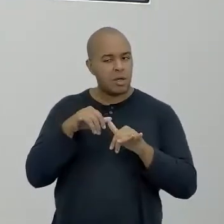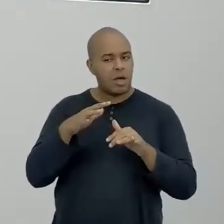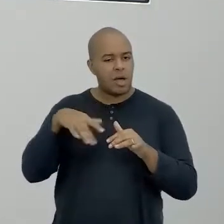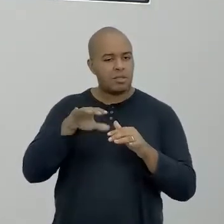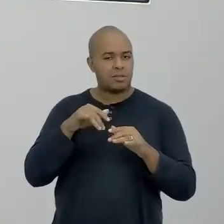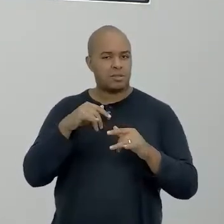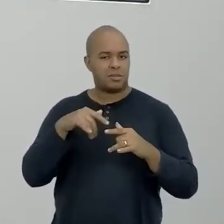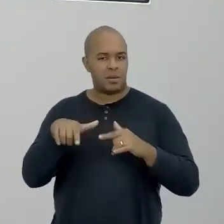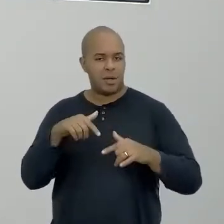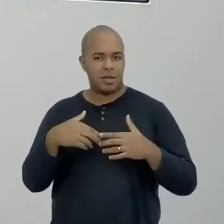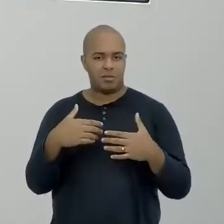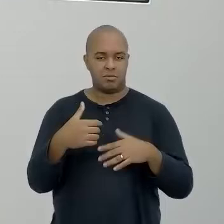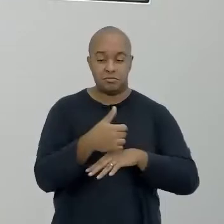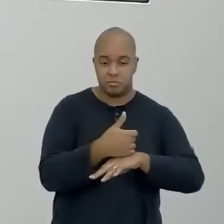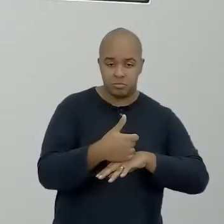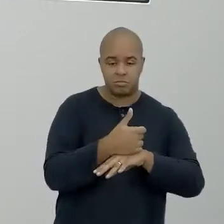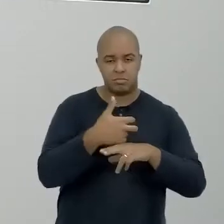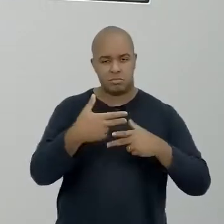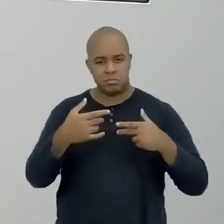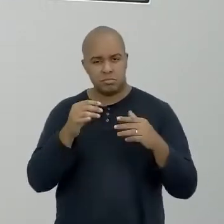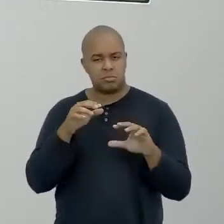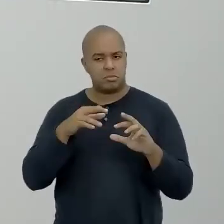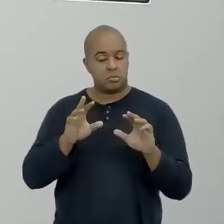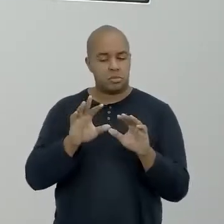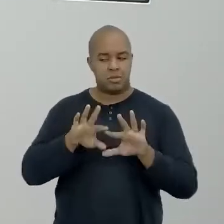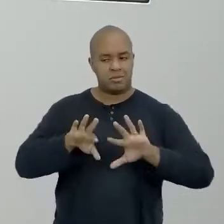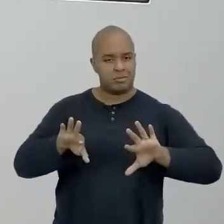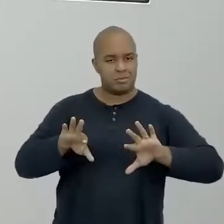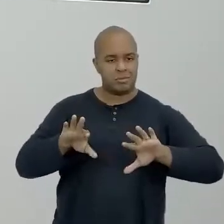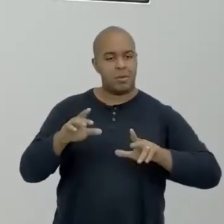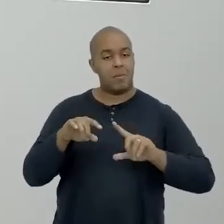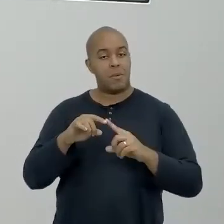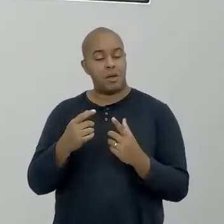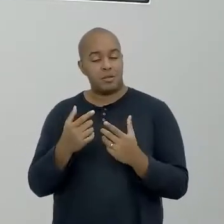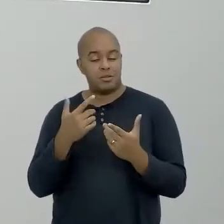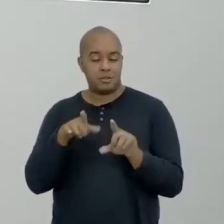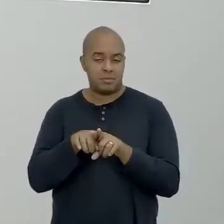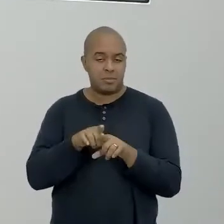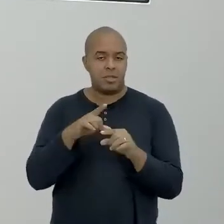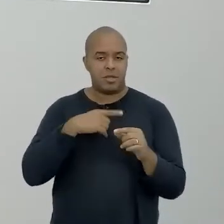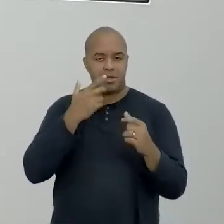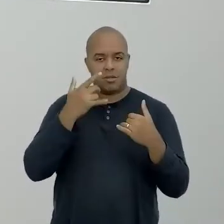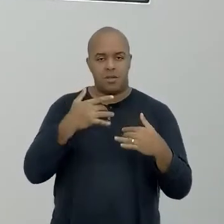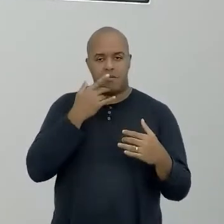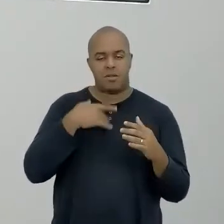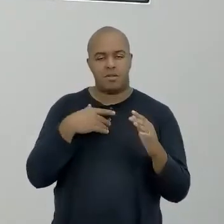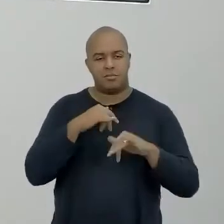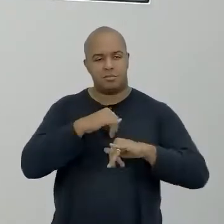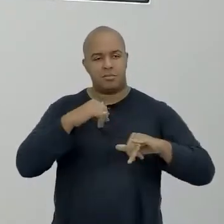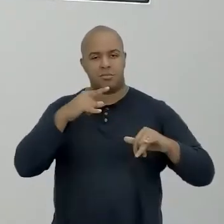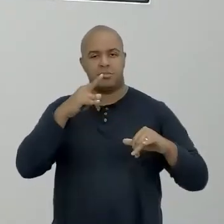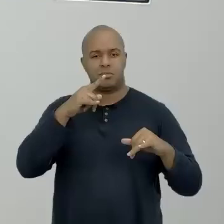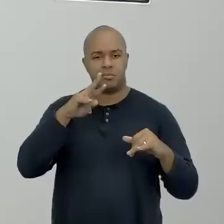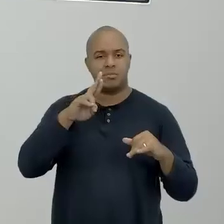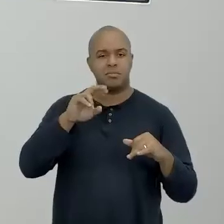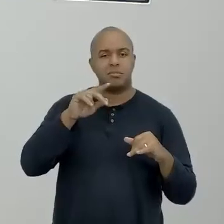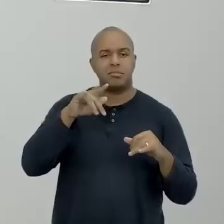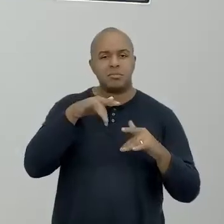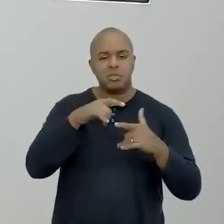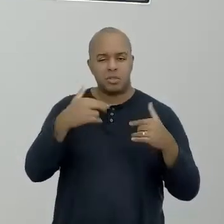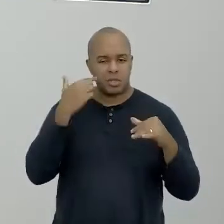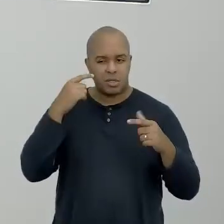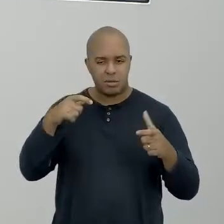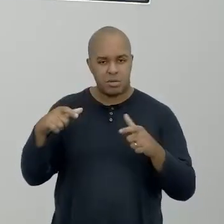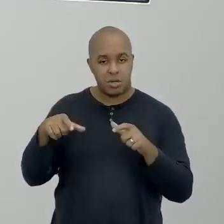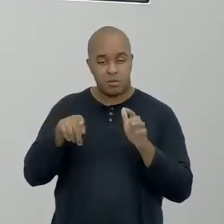de trabalho, né? Não são coisas separadas, né? E quando a gente fala de propagandas, enfim, desses espaços que